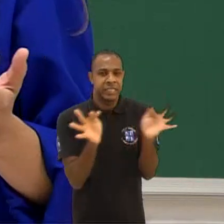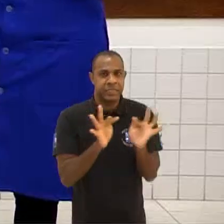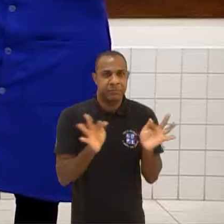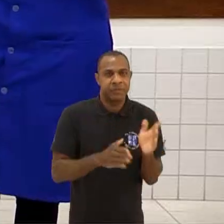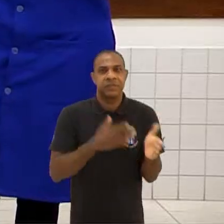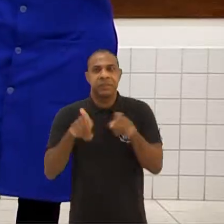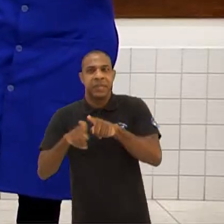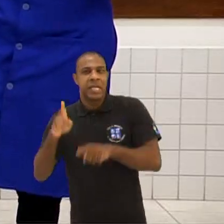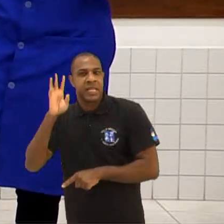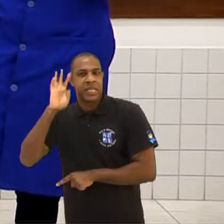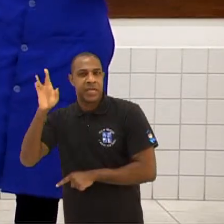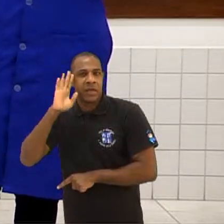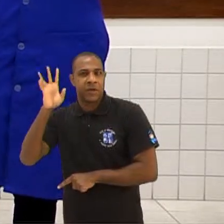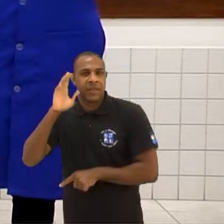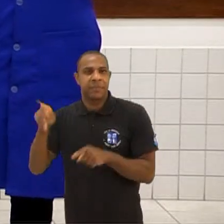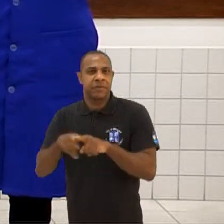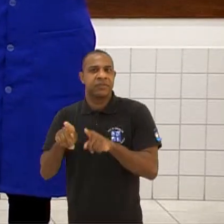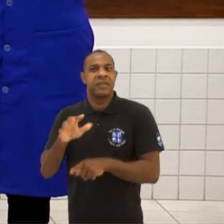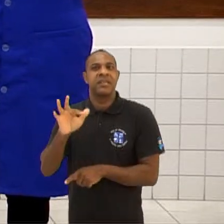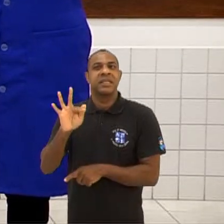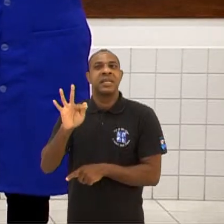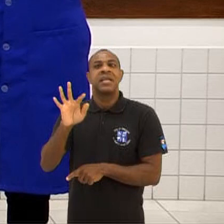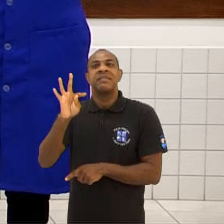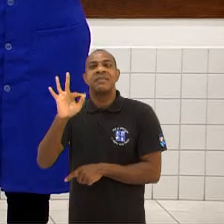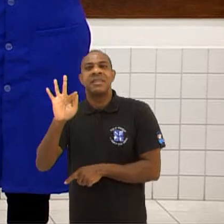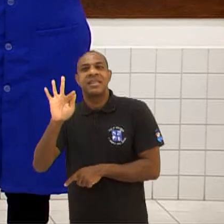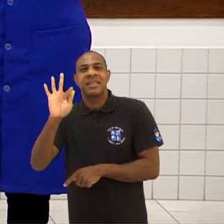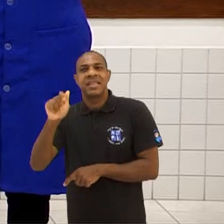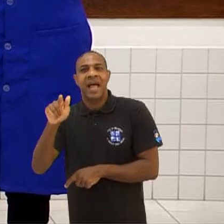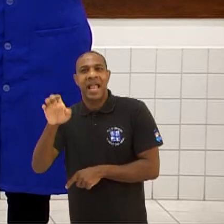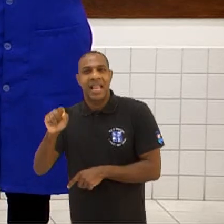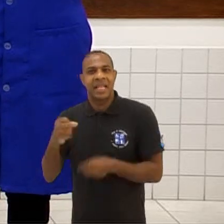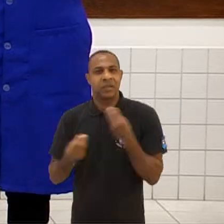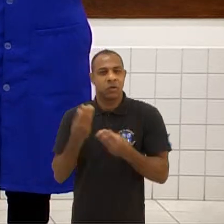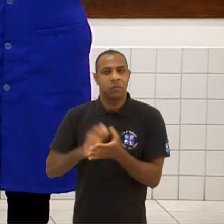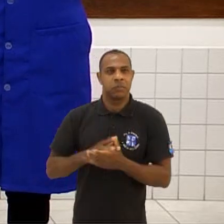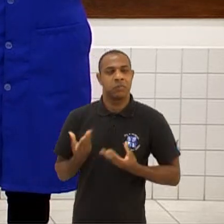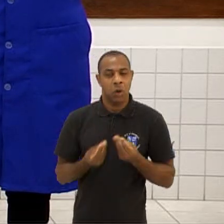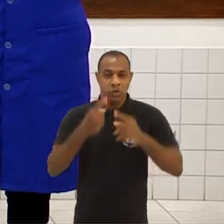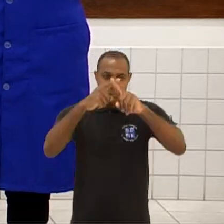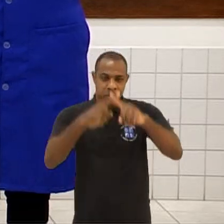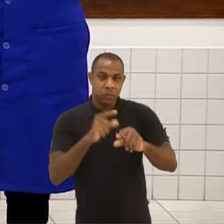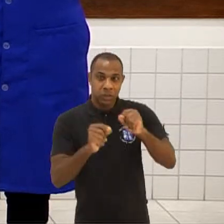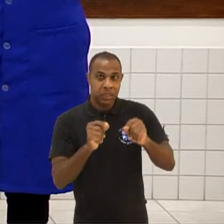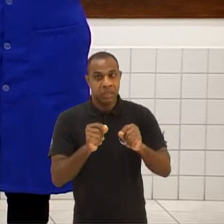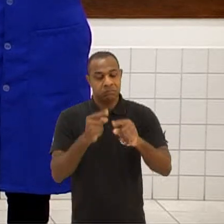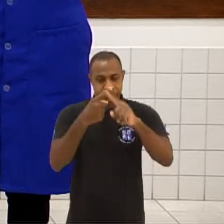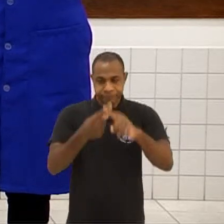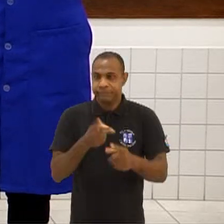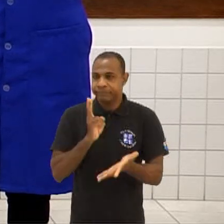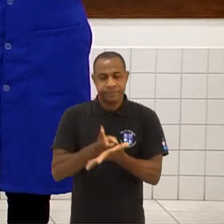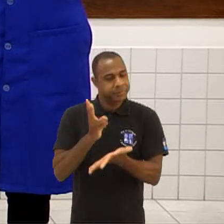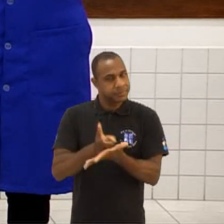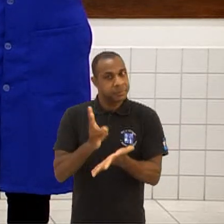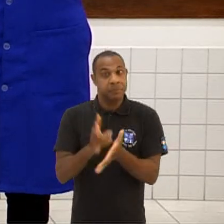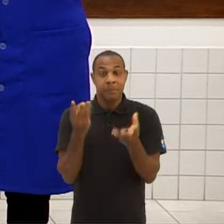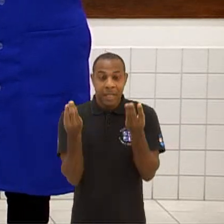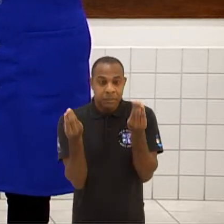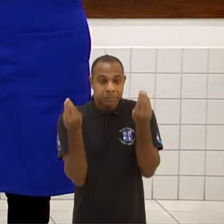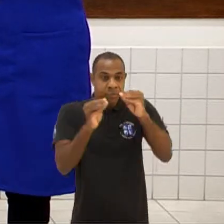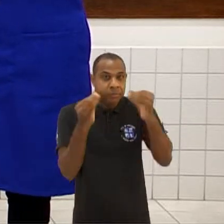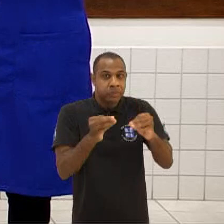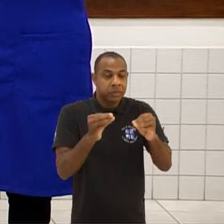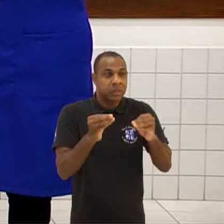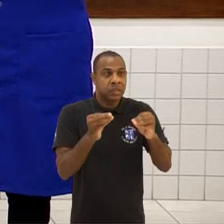tem diferença? Então, o princípio, né, da multiplicação é o mesmo, mas a aplicação